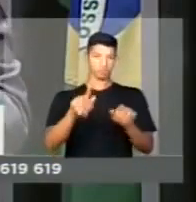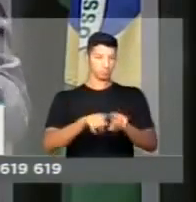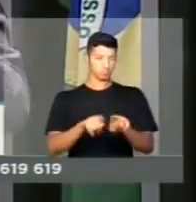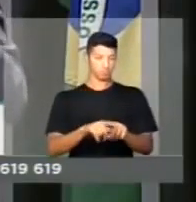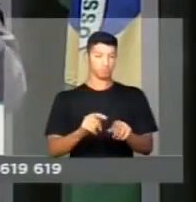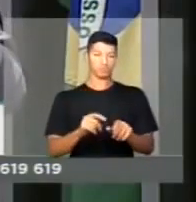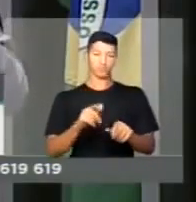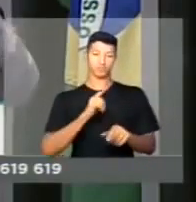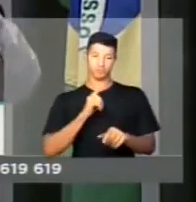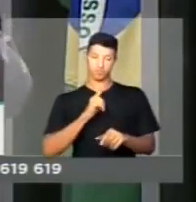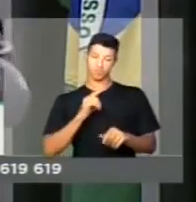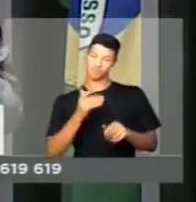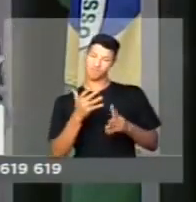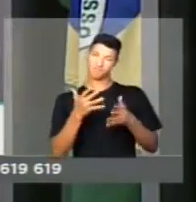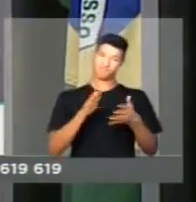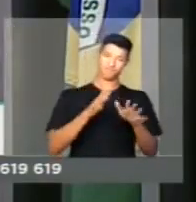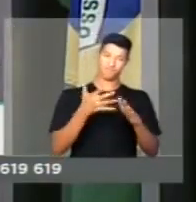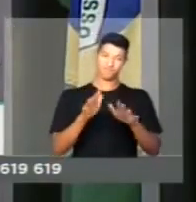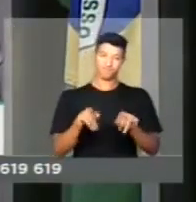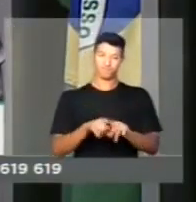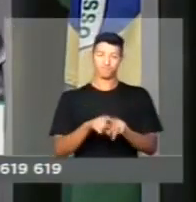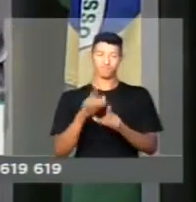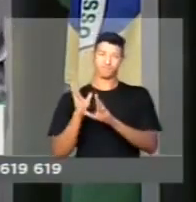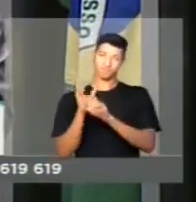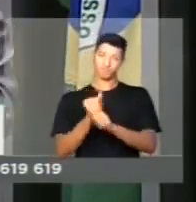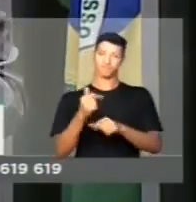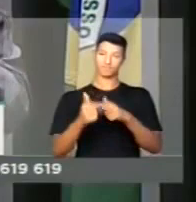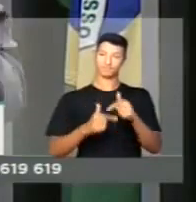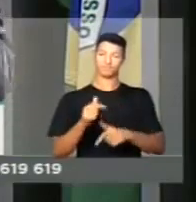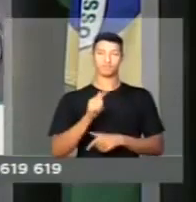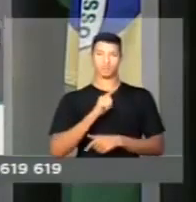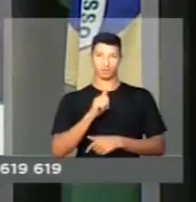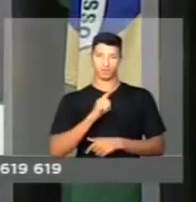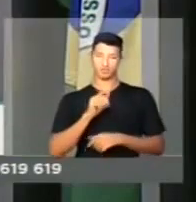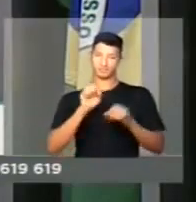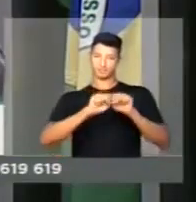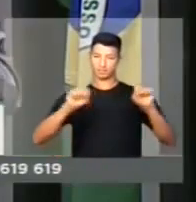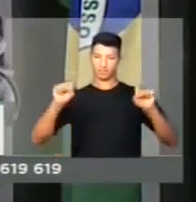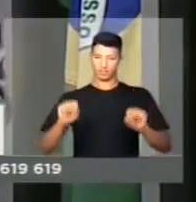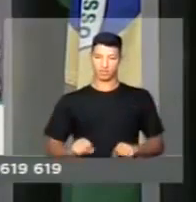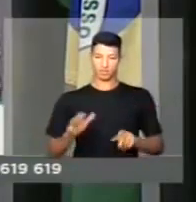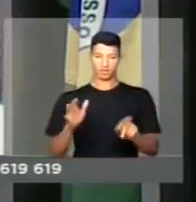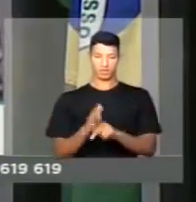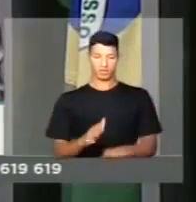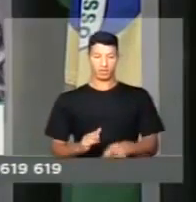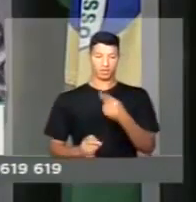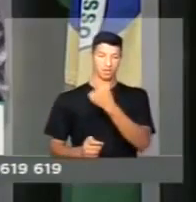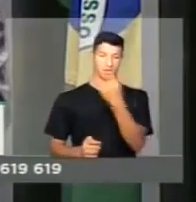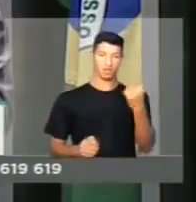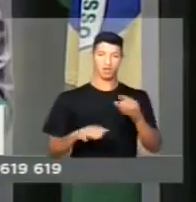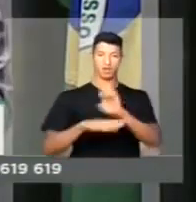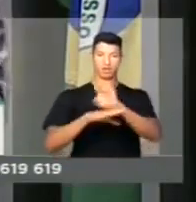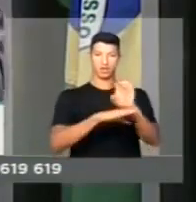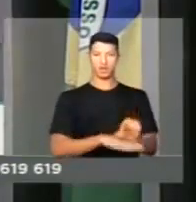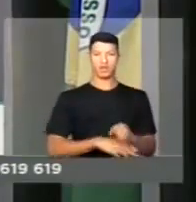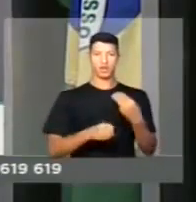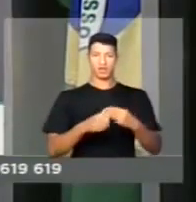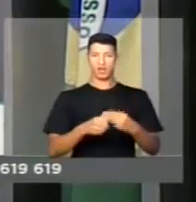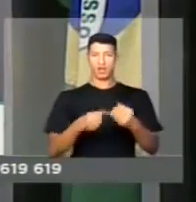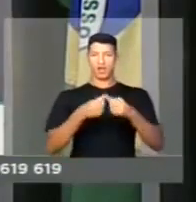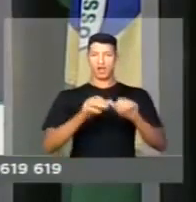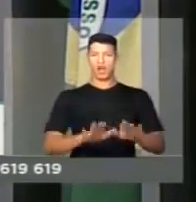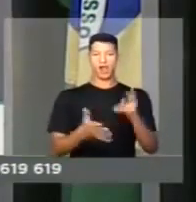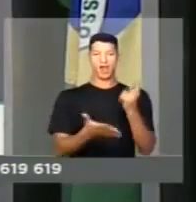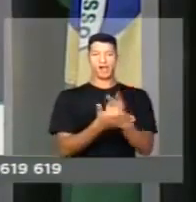propriedade, manteria mais ou menos esta carga tributária. Teríamos um sistema e cada estado, município e União ficaria com